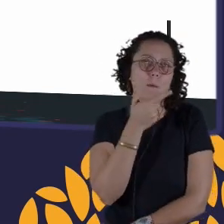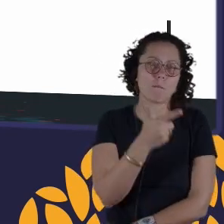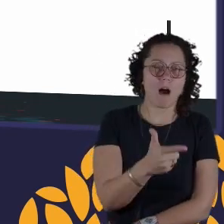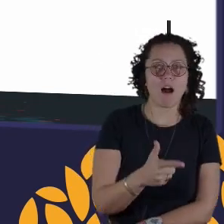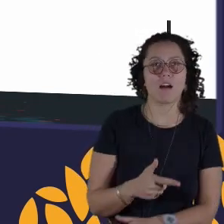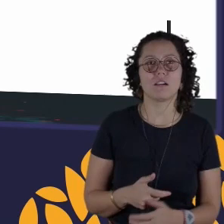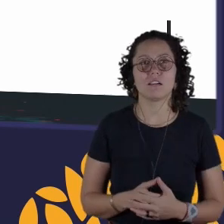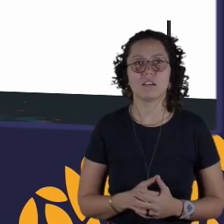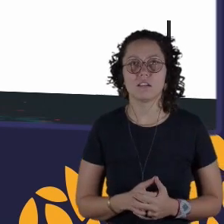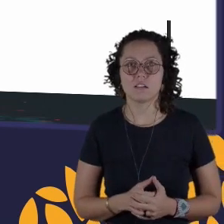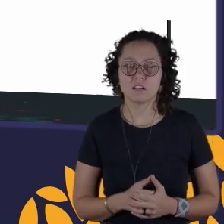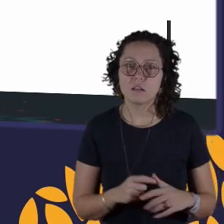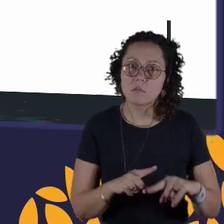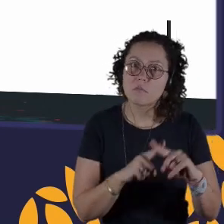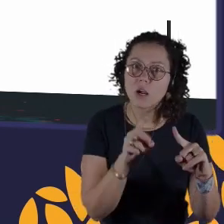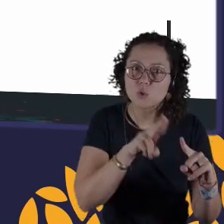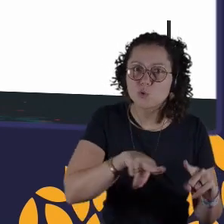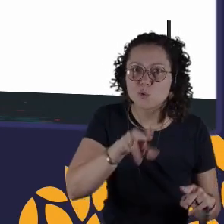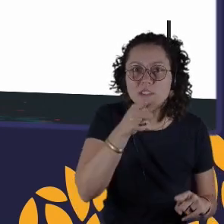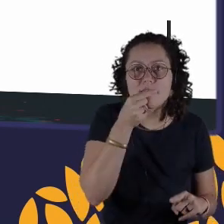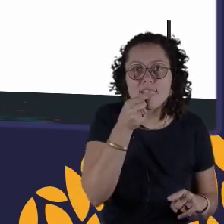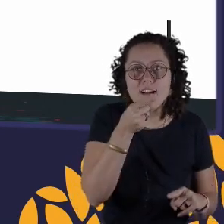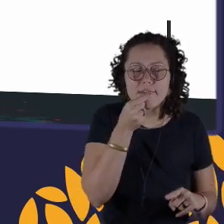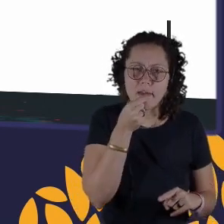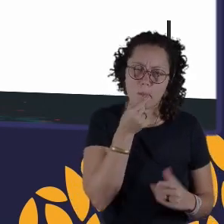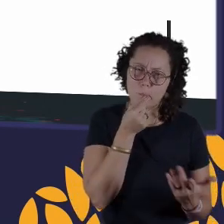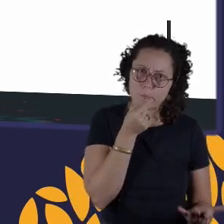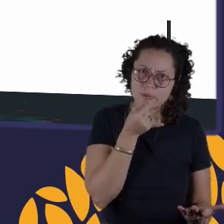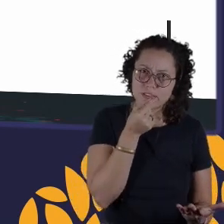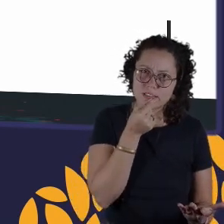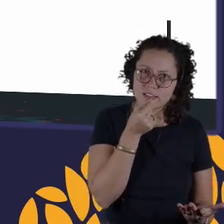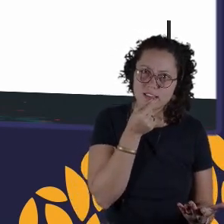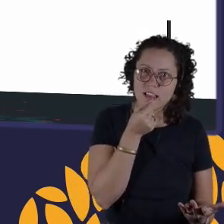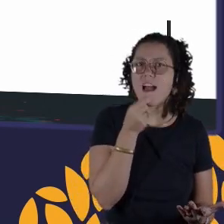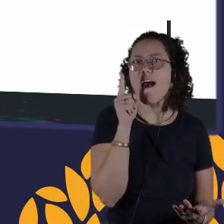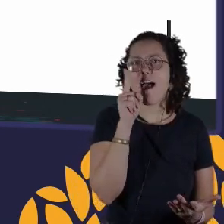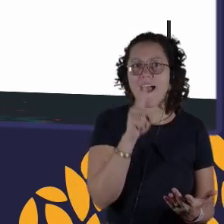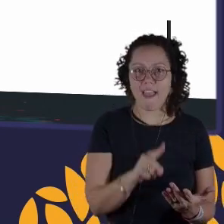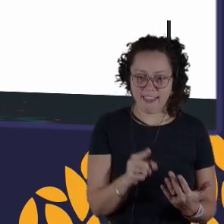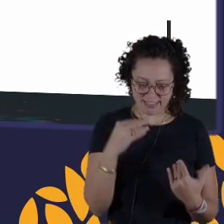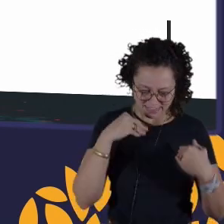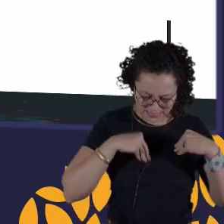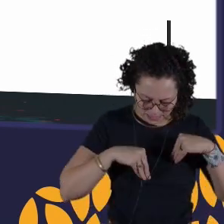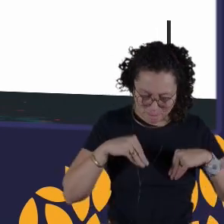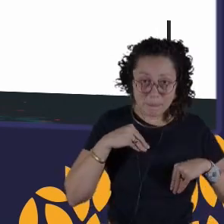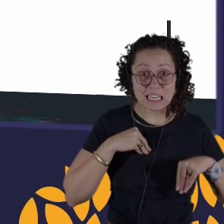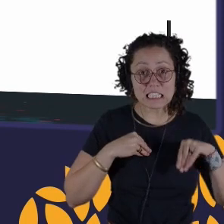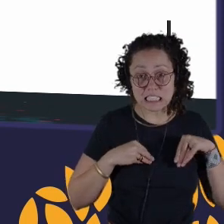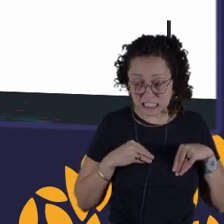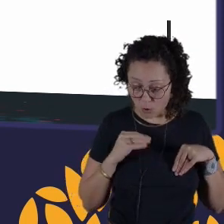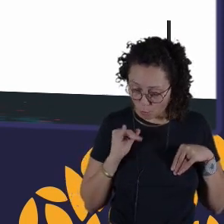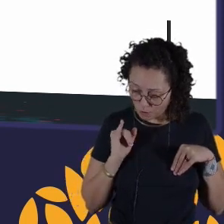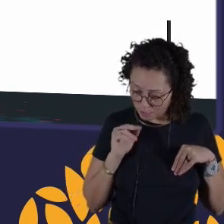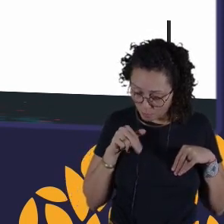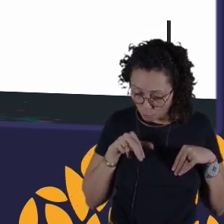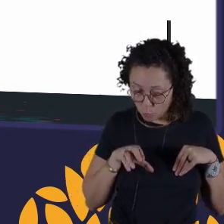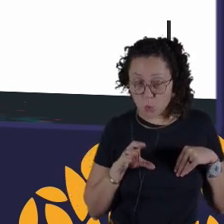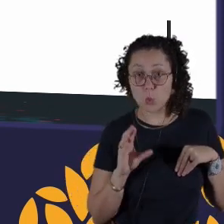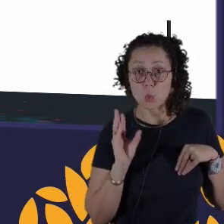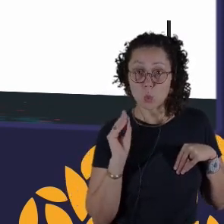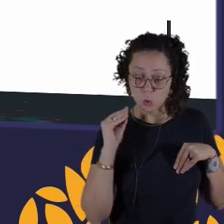imunodepressores, mas está usando cannabis. Cannabis é imunodepressor. Por isso, não pode